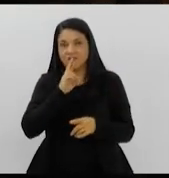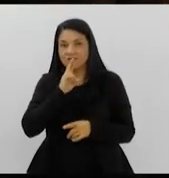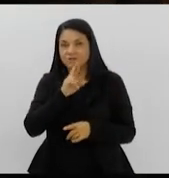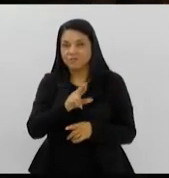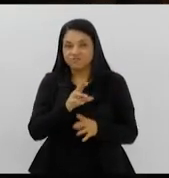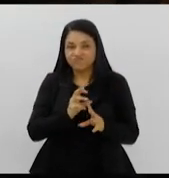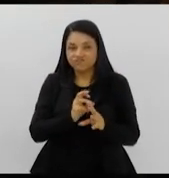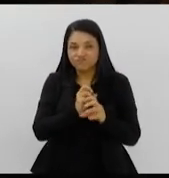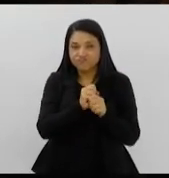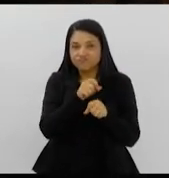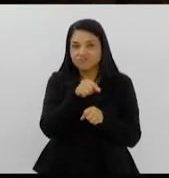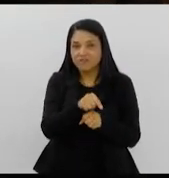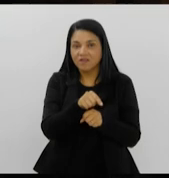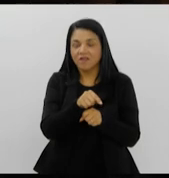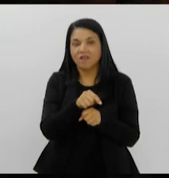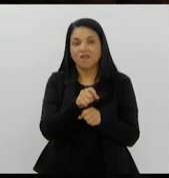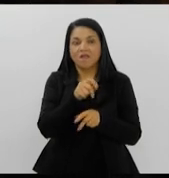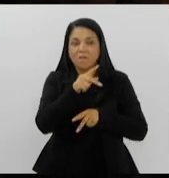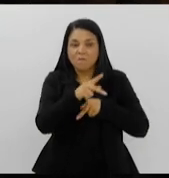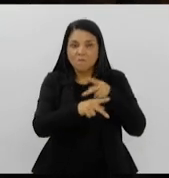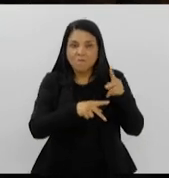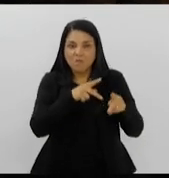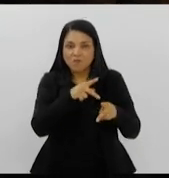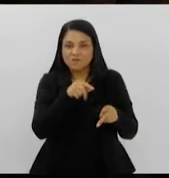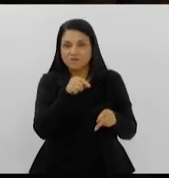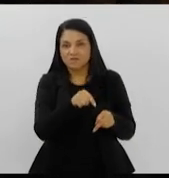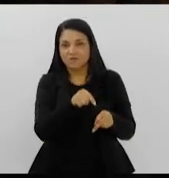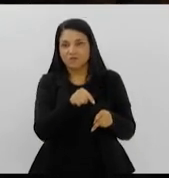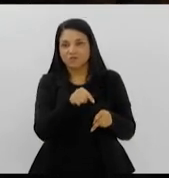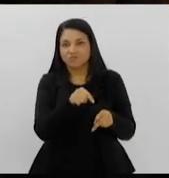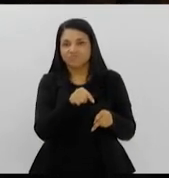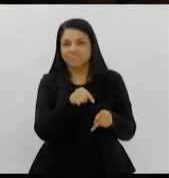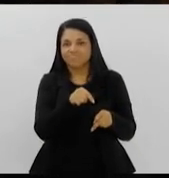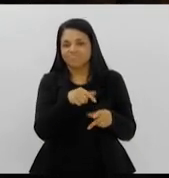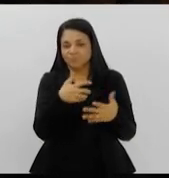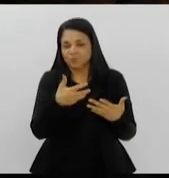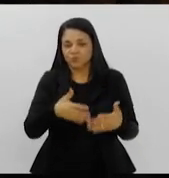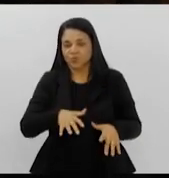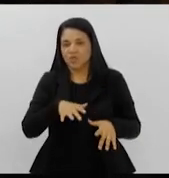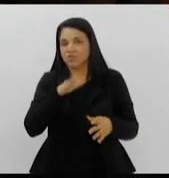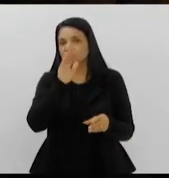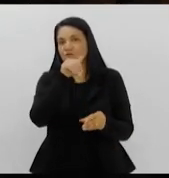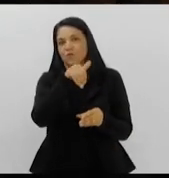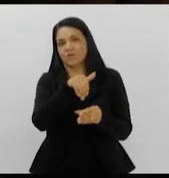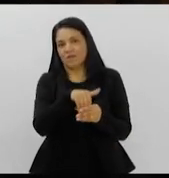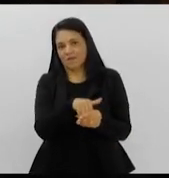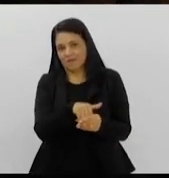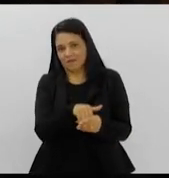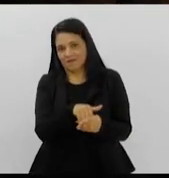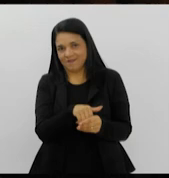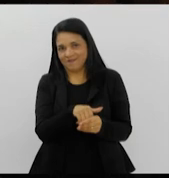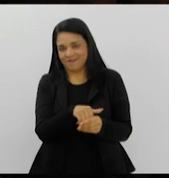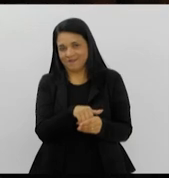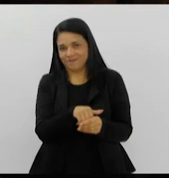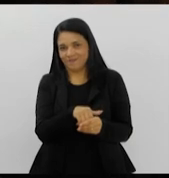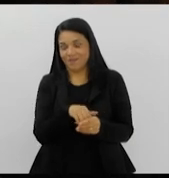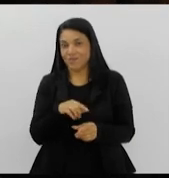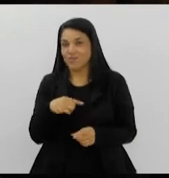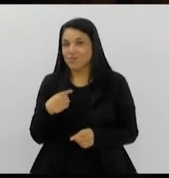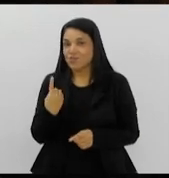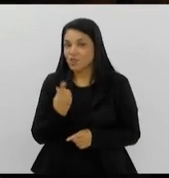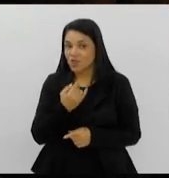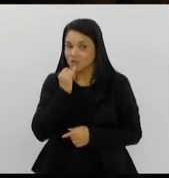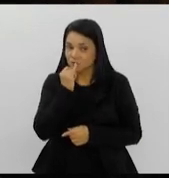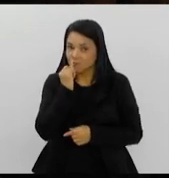a quantidade de pessoas que deixaram de votar. E nós comunicamos